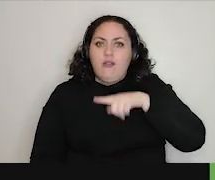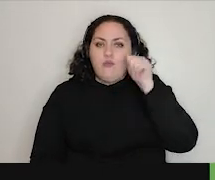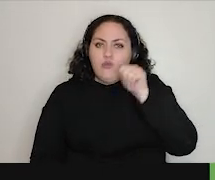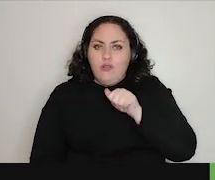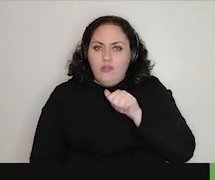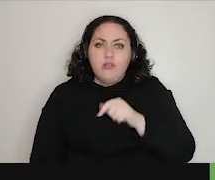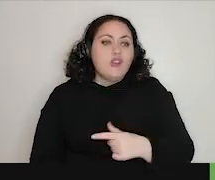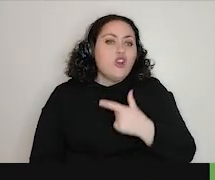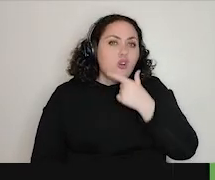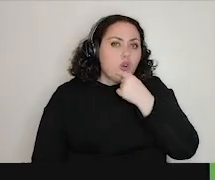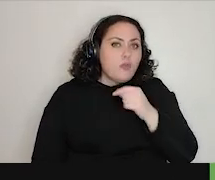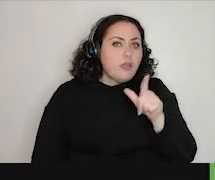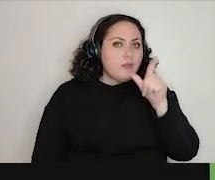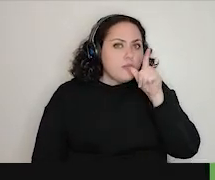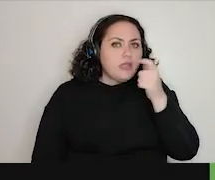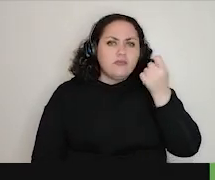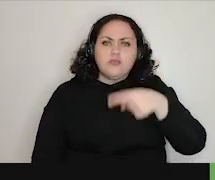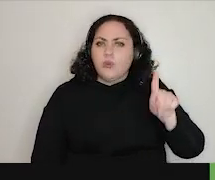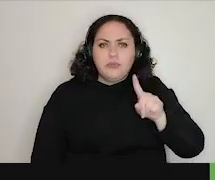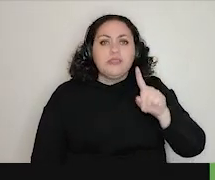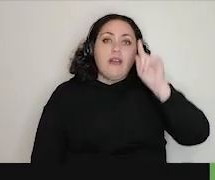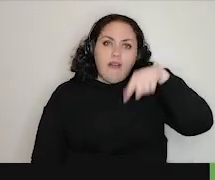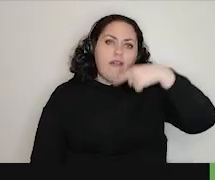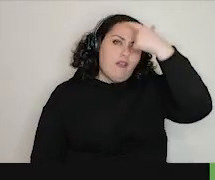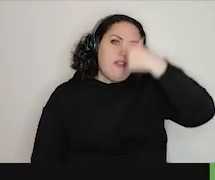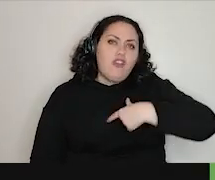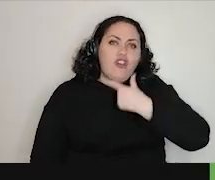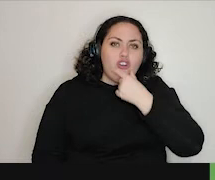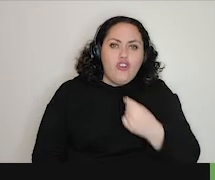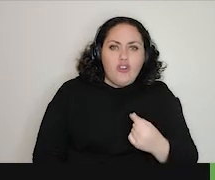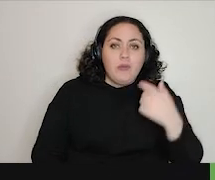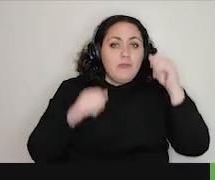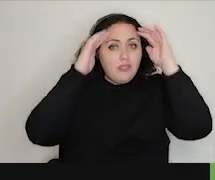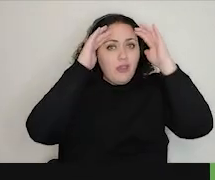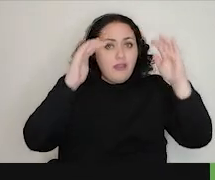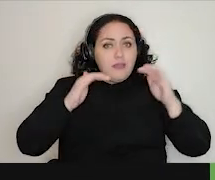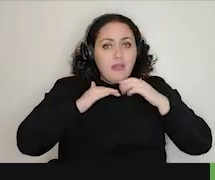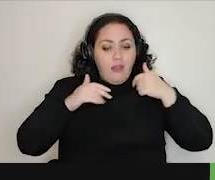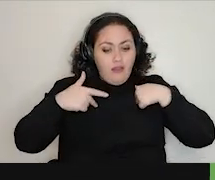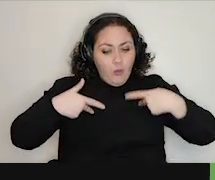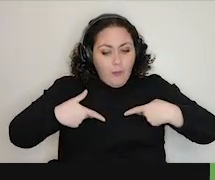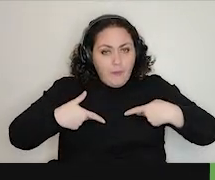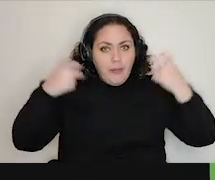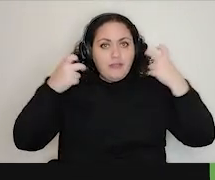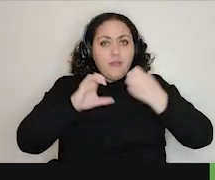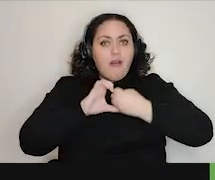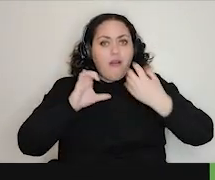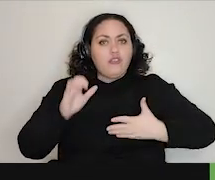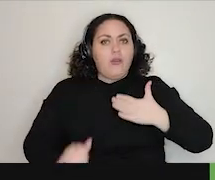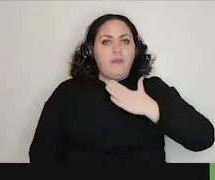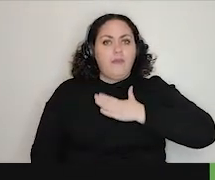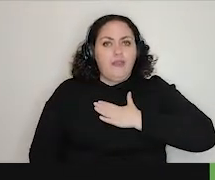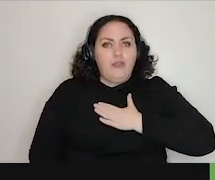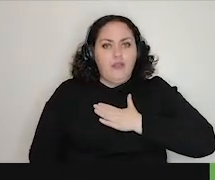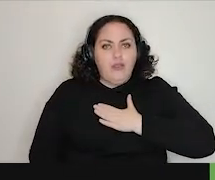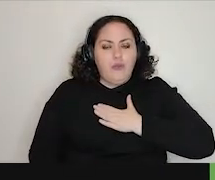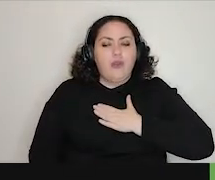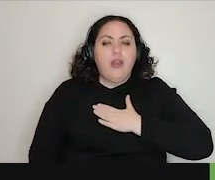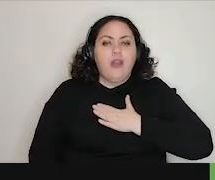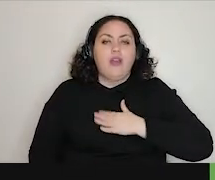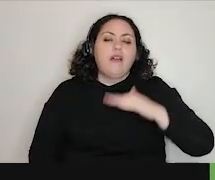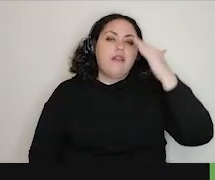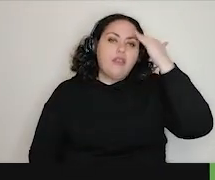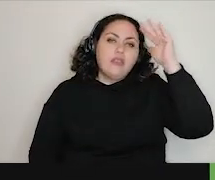uma mulher, que o homem não precisa ter o pênis para ser um homem. As pessoas elas precisam ser respeitadas pelo aquilo que elas se identificam, né, e